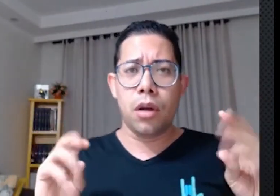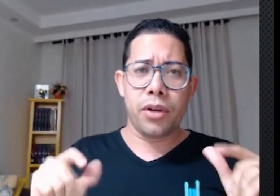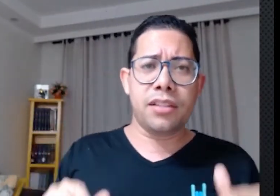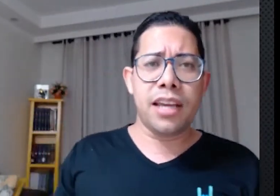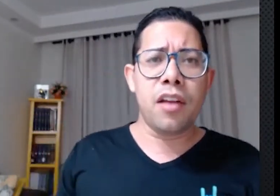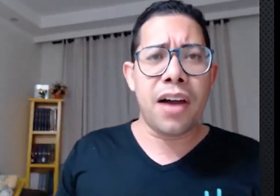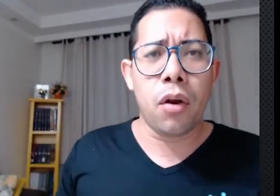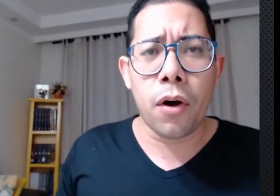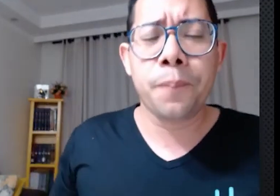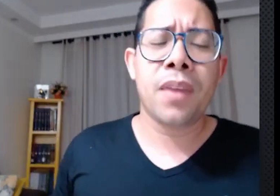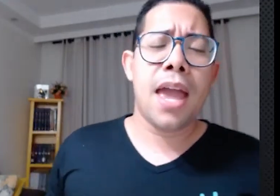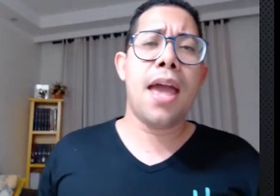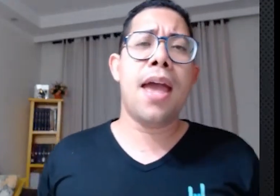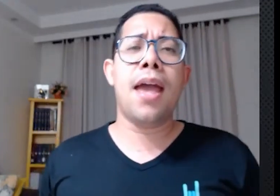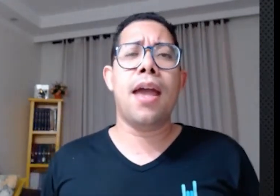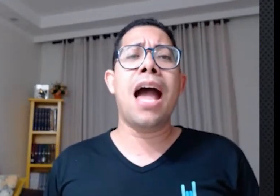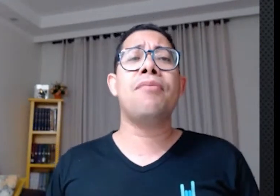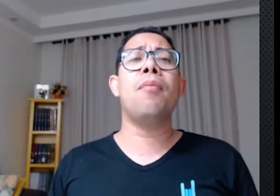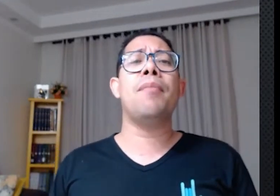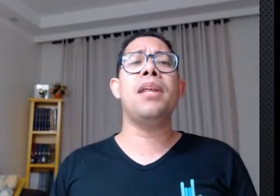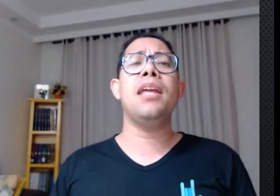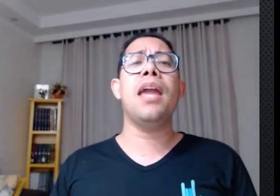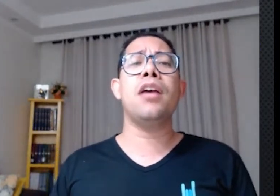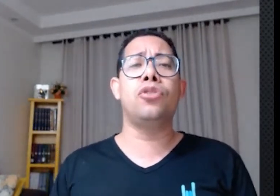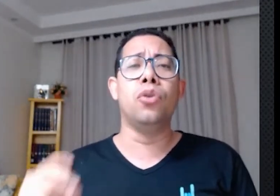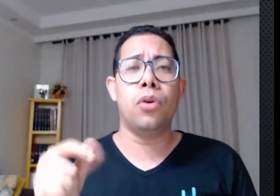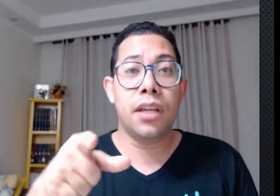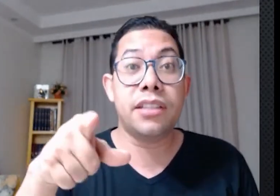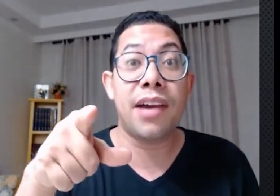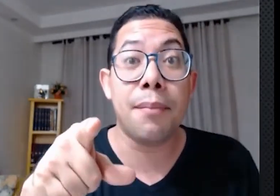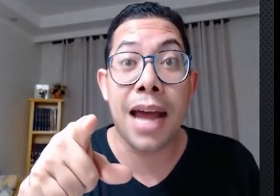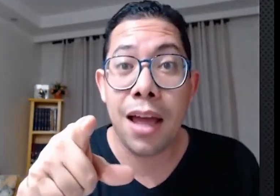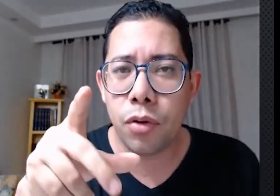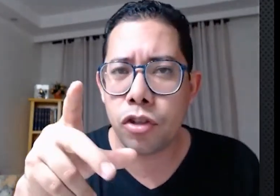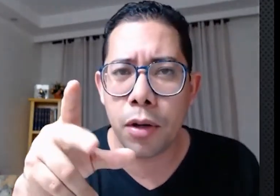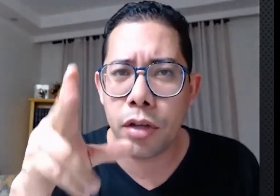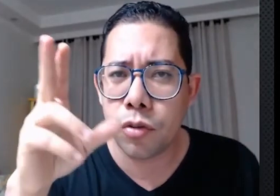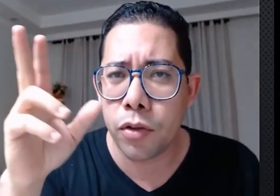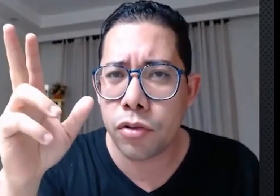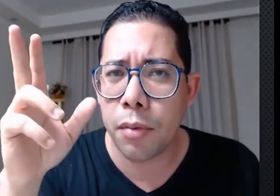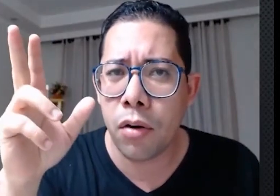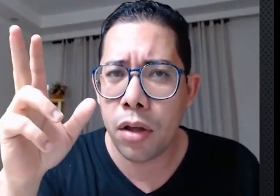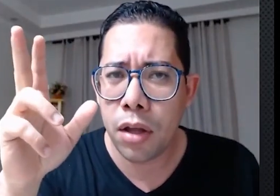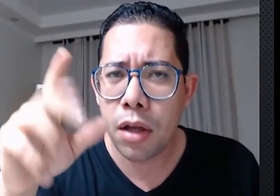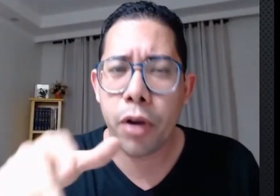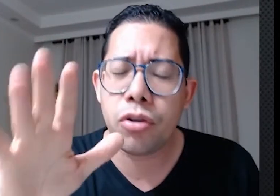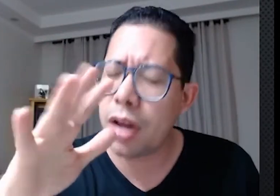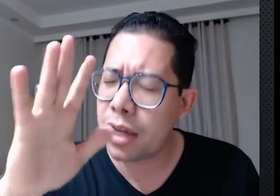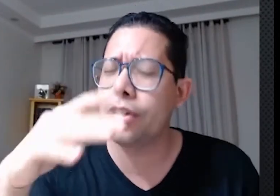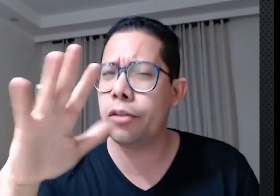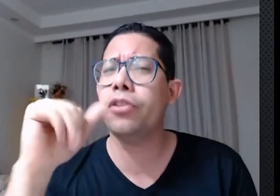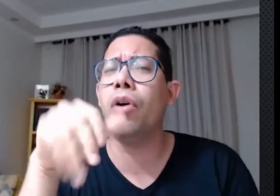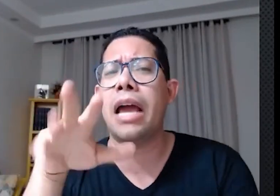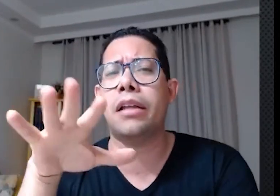certo? Porque se ele falou, vamos abrir em Êxodo, o que você vai lembrar? Do resumão, do resumão, do resumão? Pode